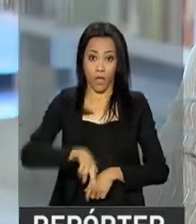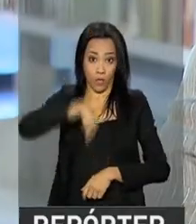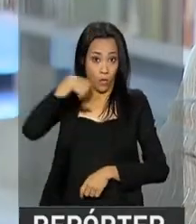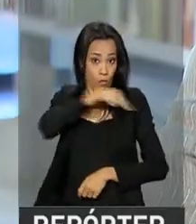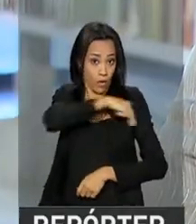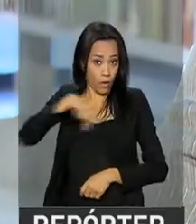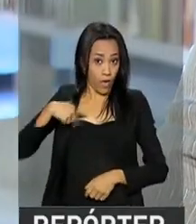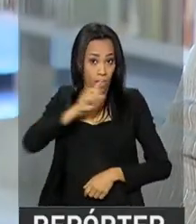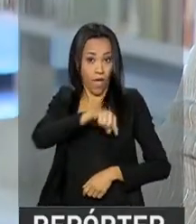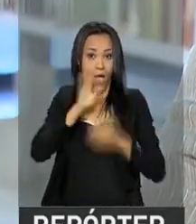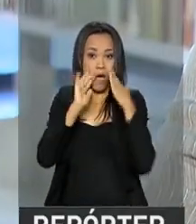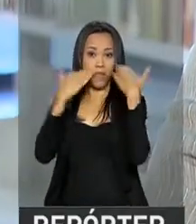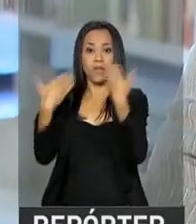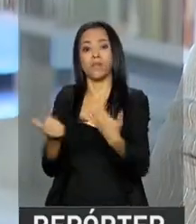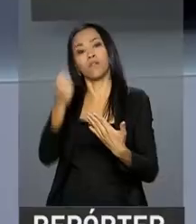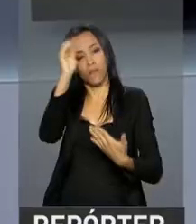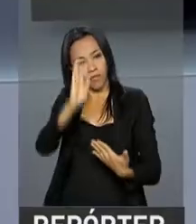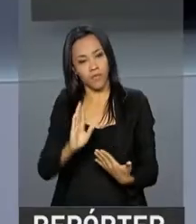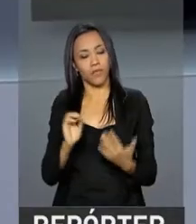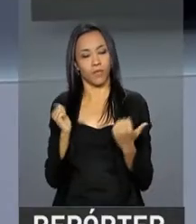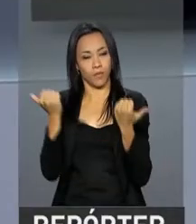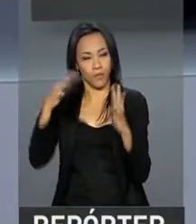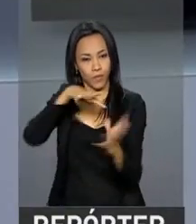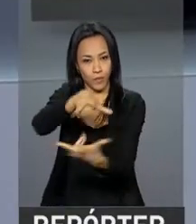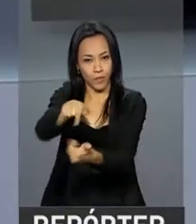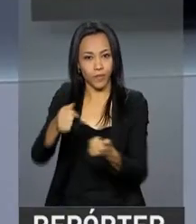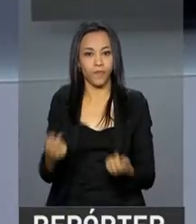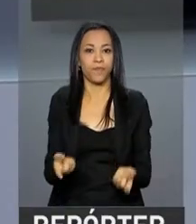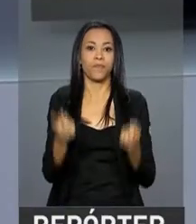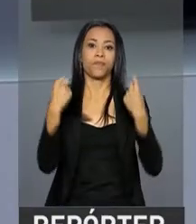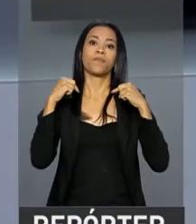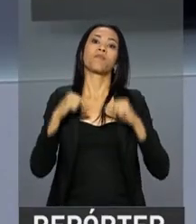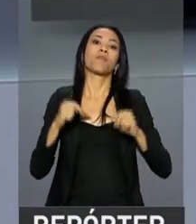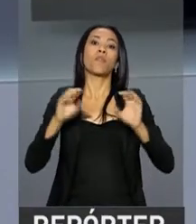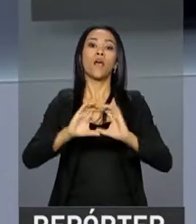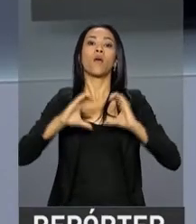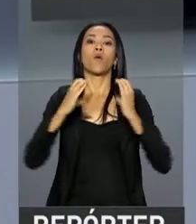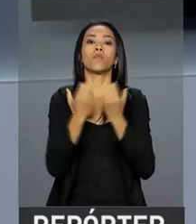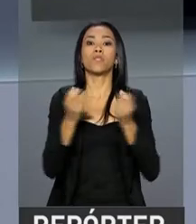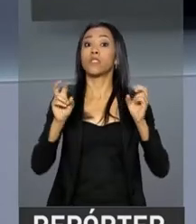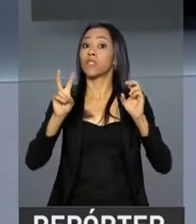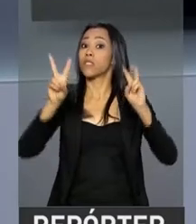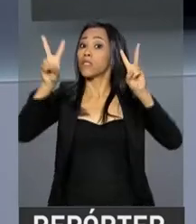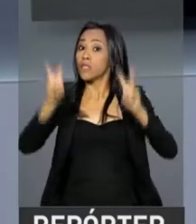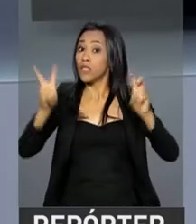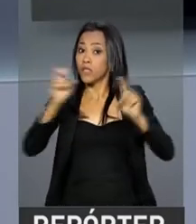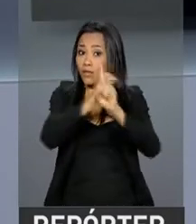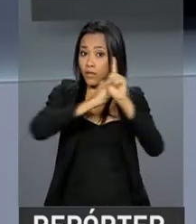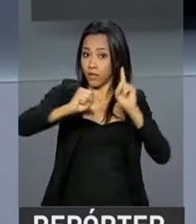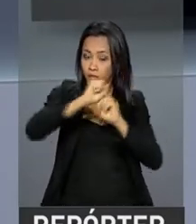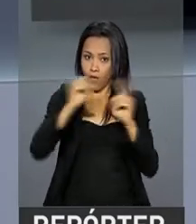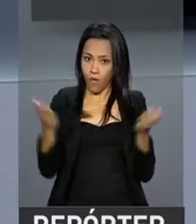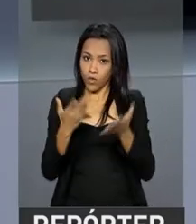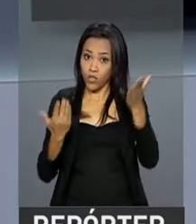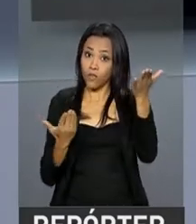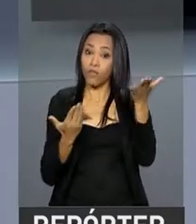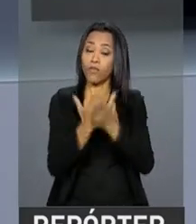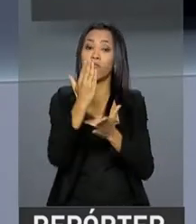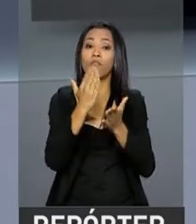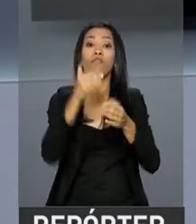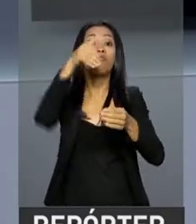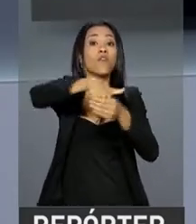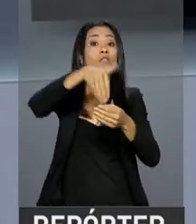de um Brasil que é multilateral. E a Comissão de Assuntos Sociais do Senado tenta votar hoje o texto da